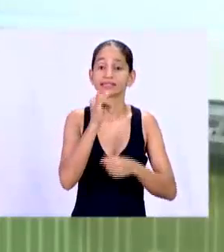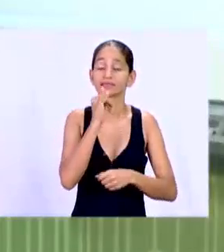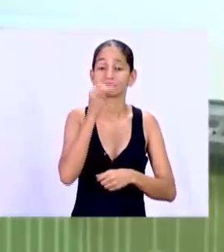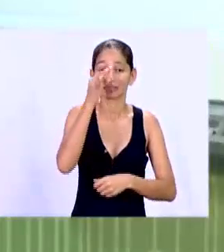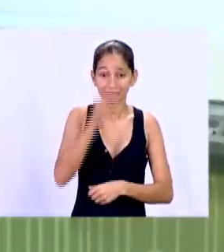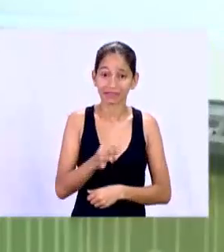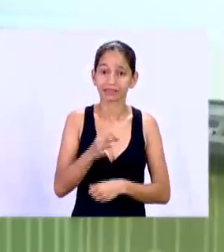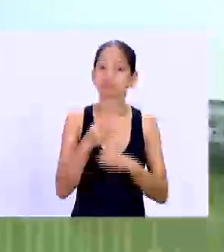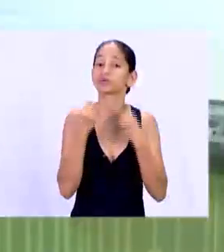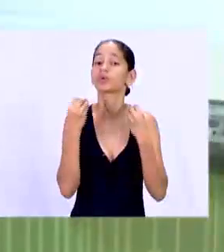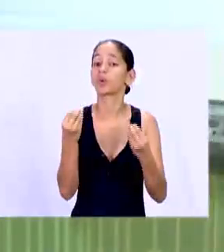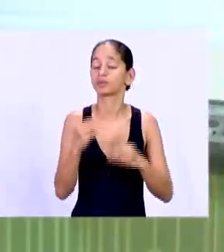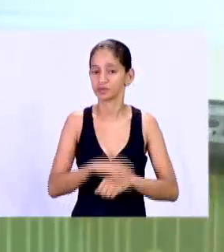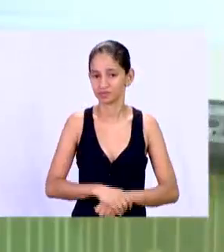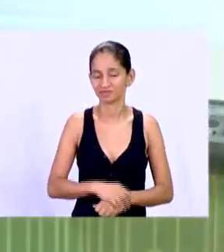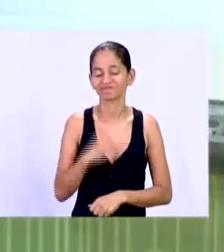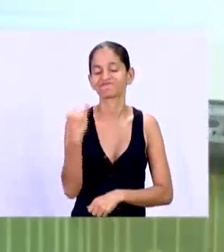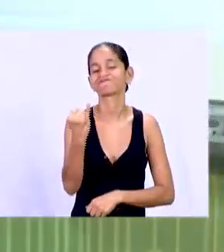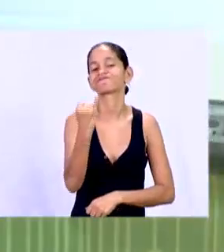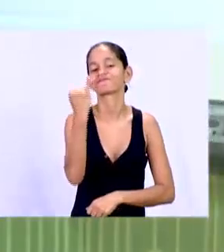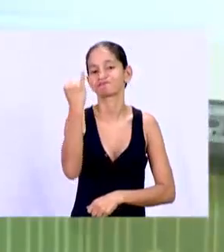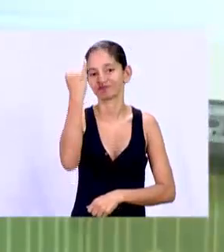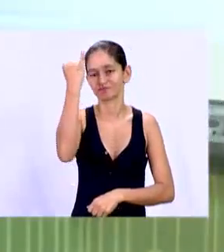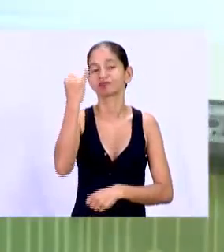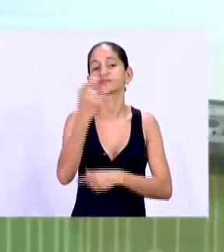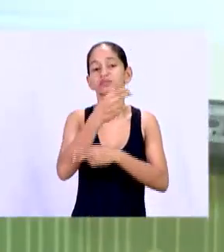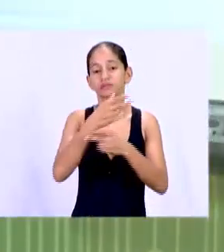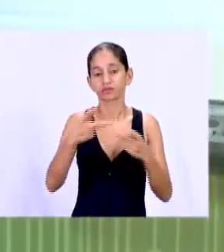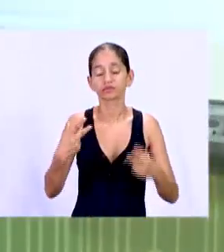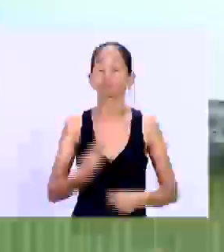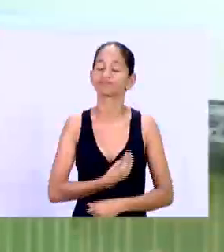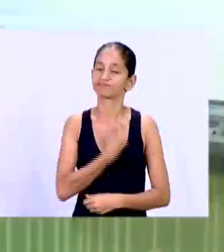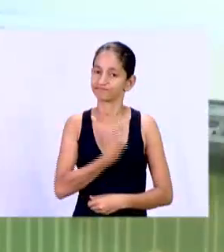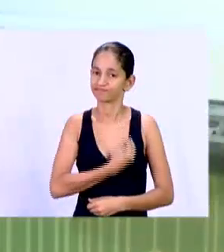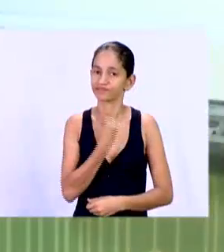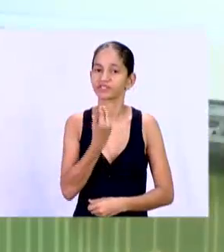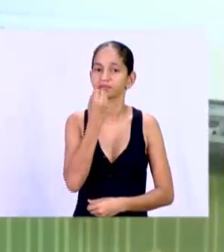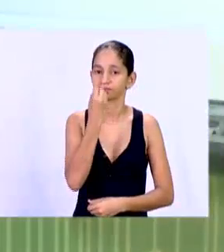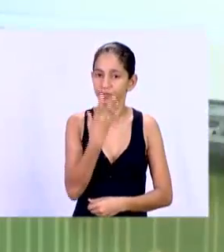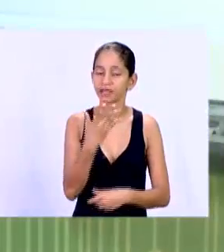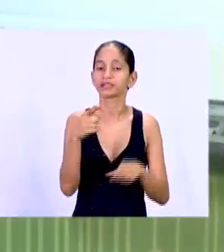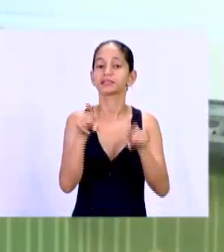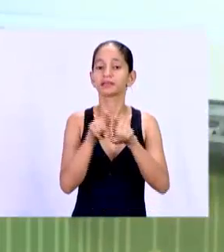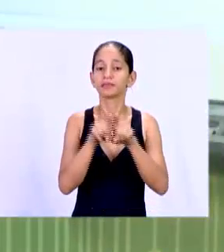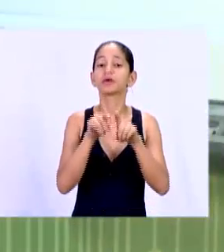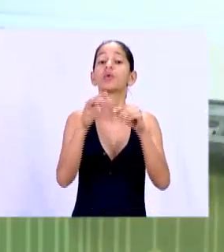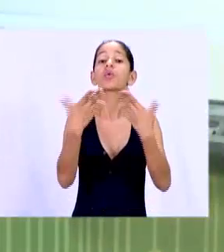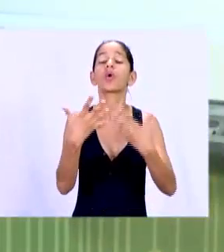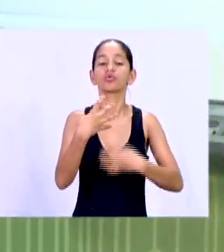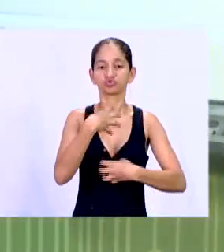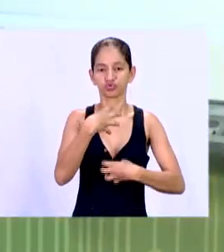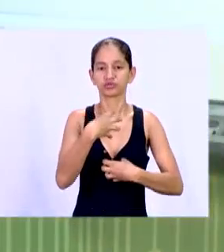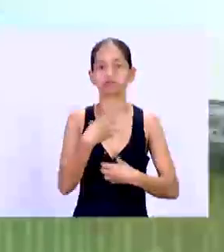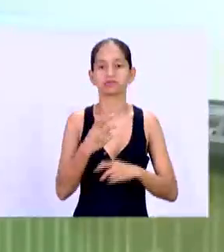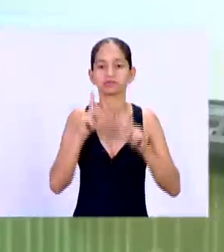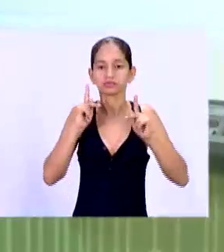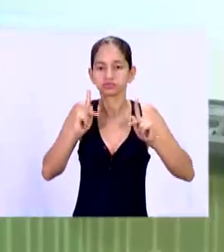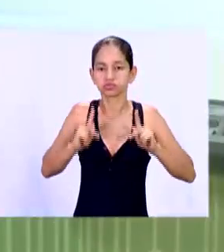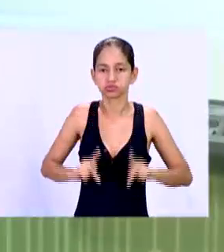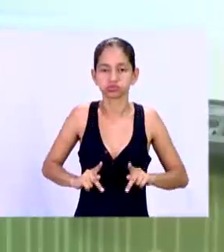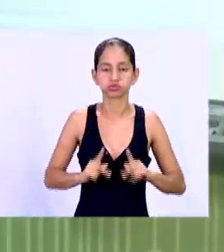coisas mais importantes para a gente, né, para sobrevivência no dia a dia. Qual que é a sua conduta? Qual que é a